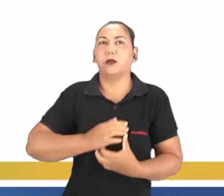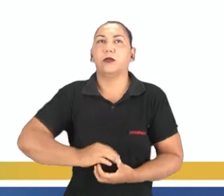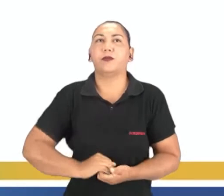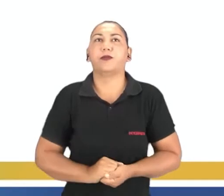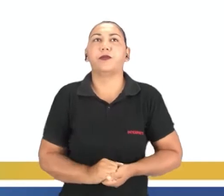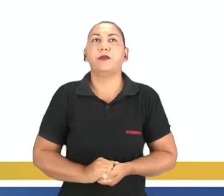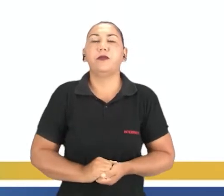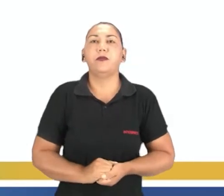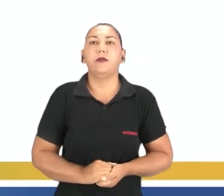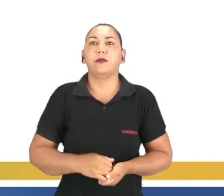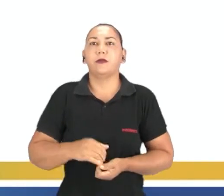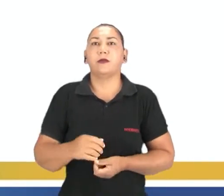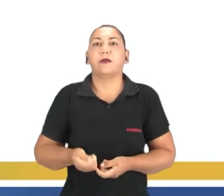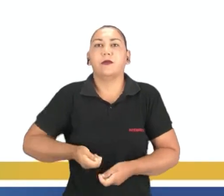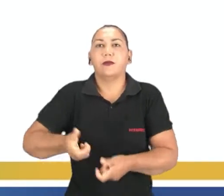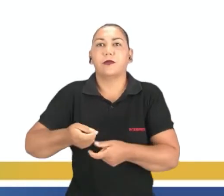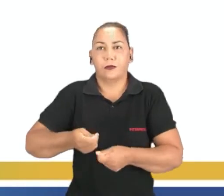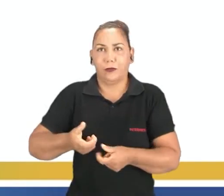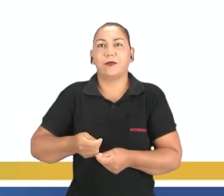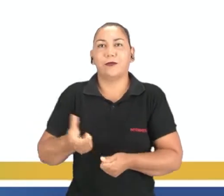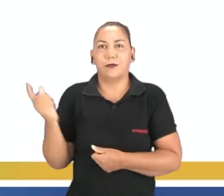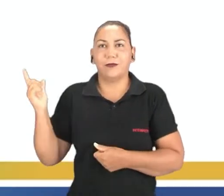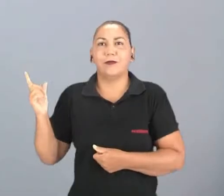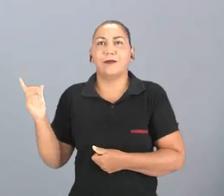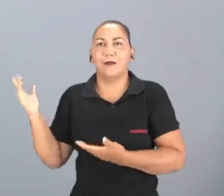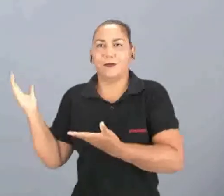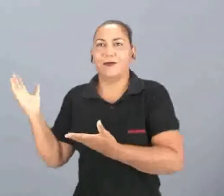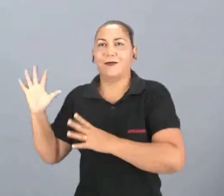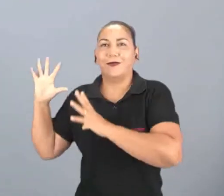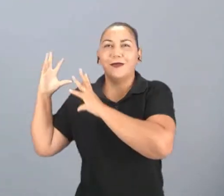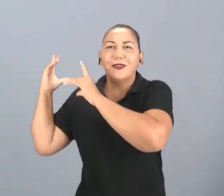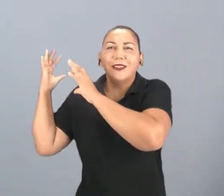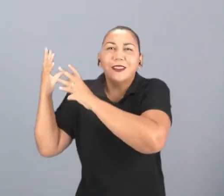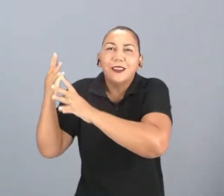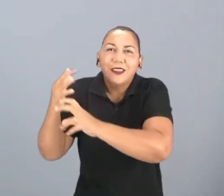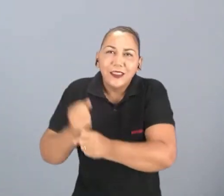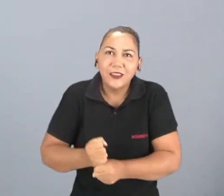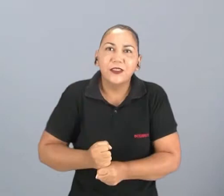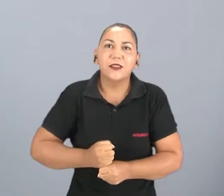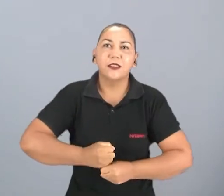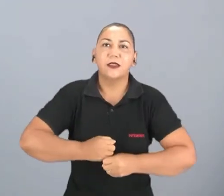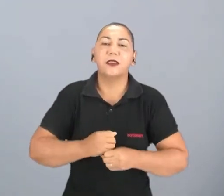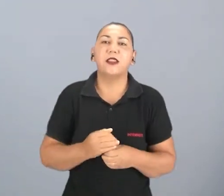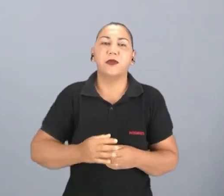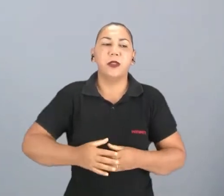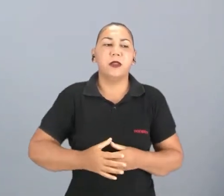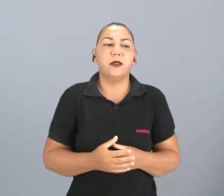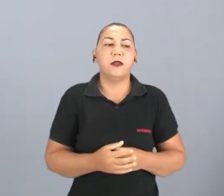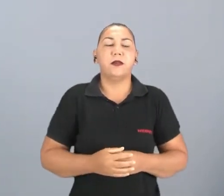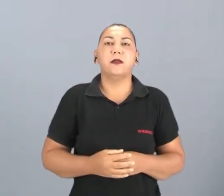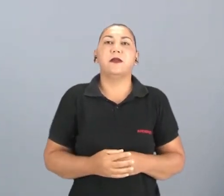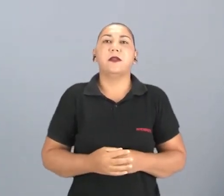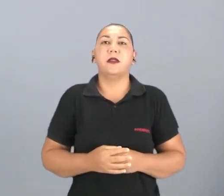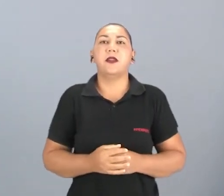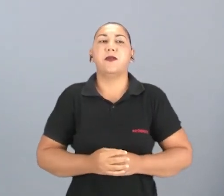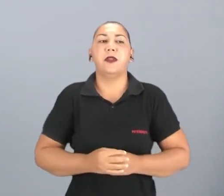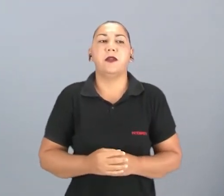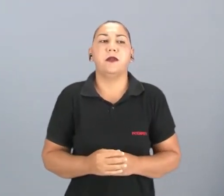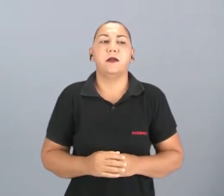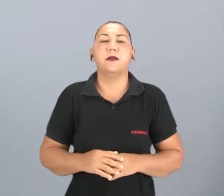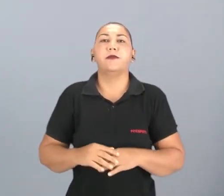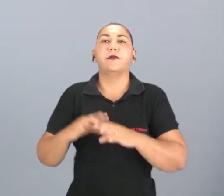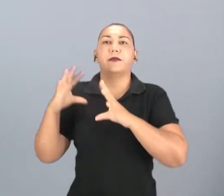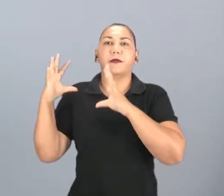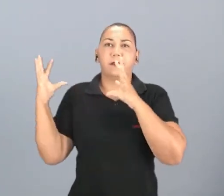Aí eu vou dar para vocês uma dica, pessoal, para resumir. Como é que eu vou lembrar de tudo isso, professora? É bom vocês praticarem, colocando isso na escrita,